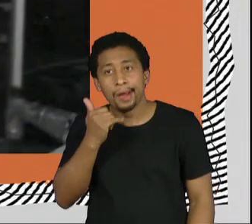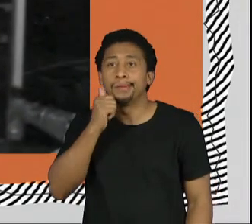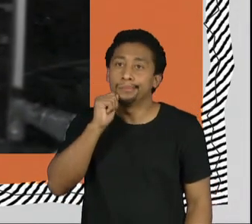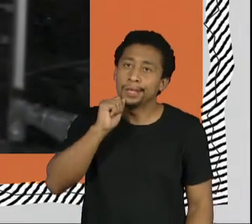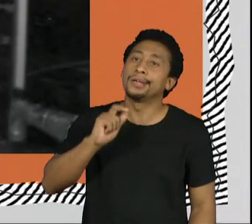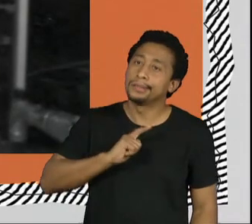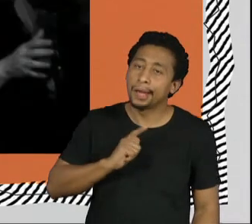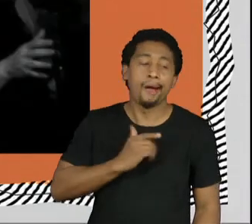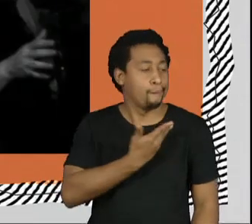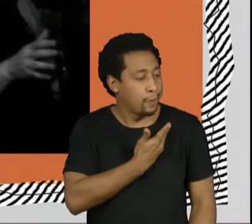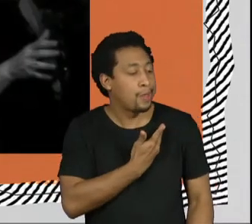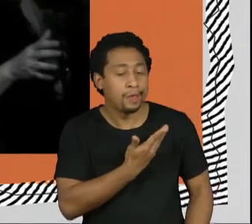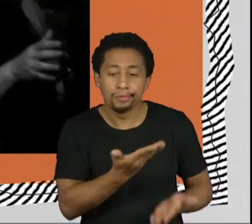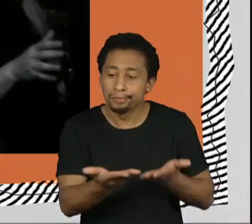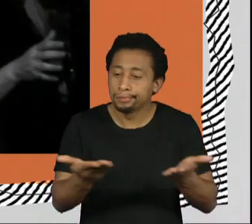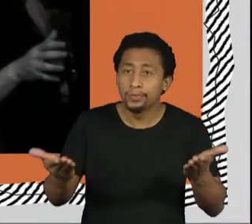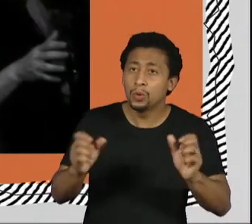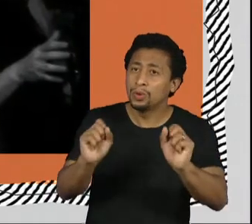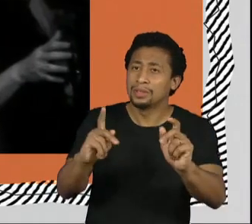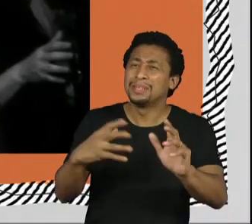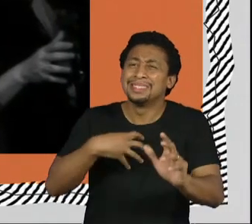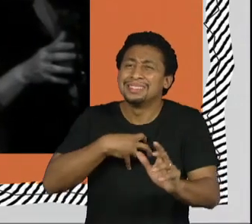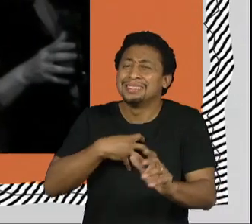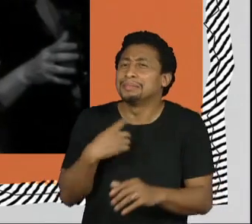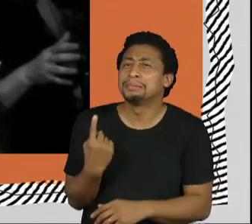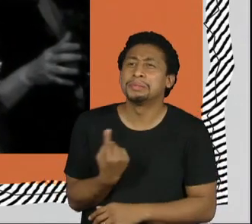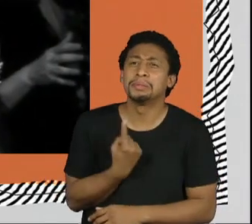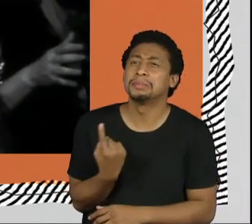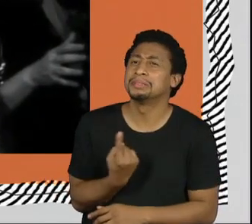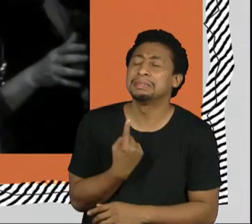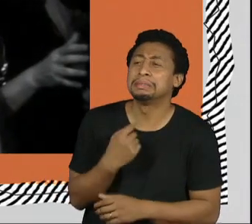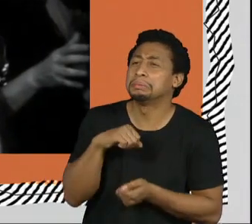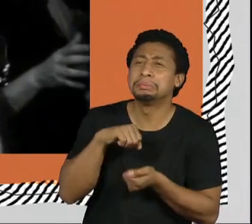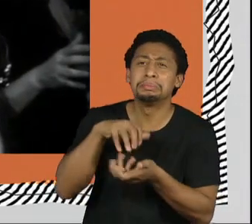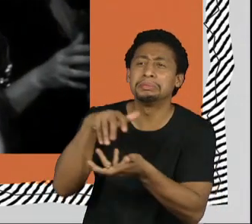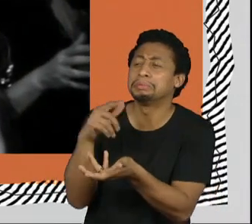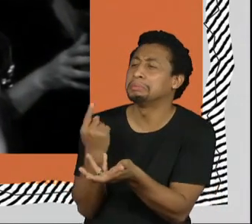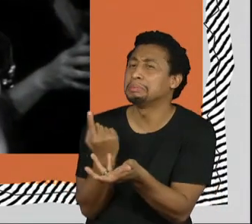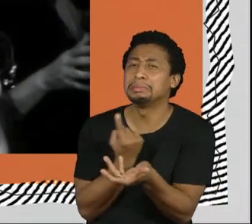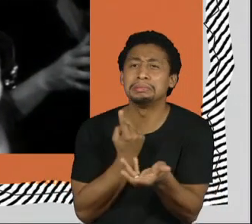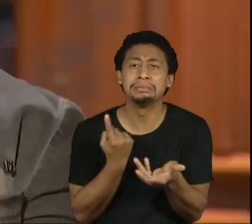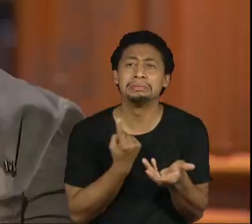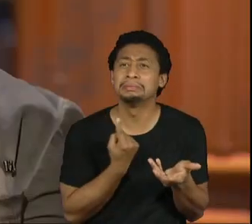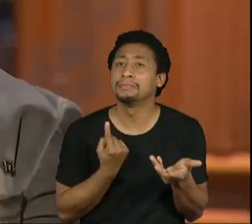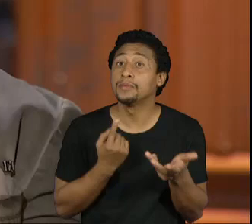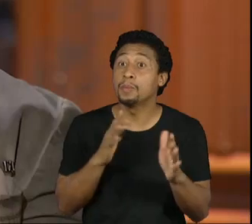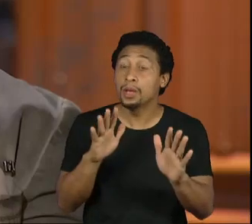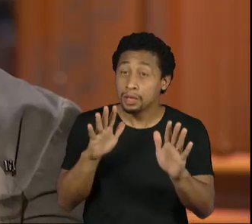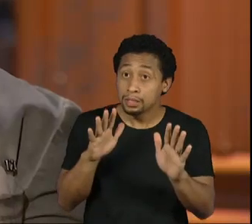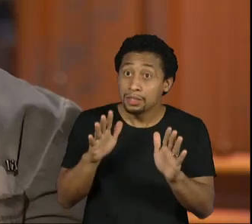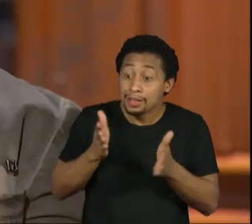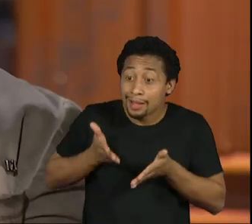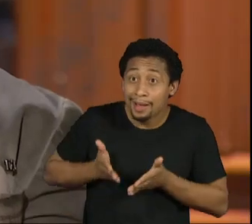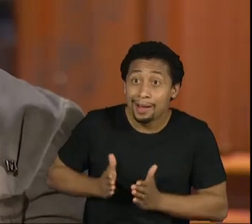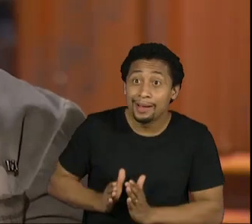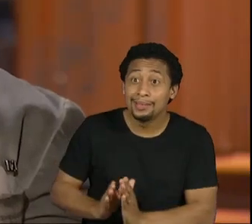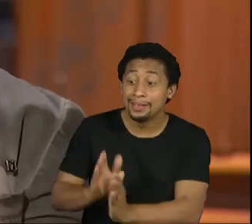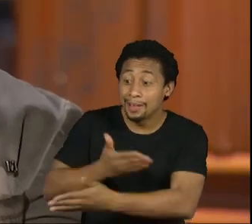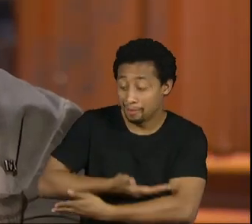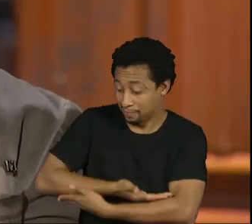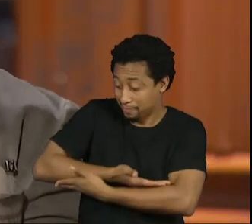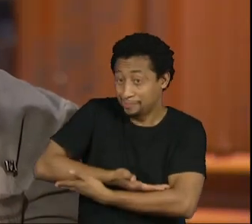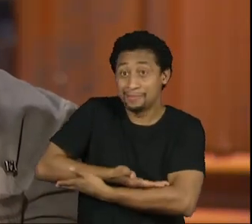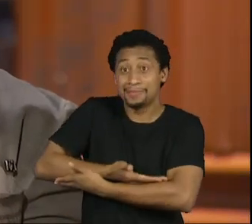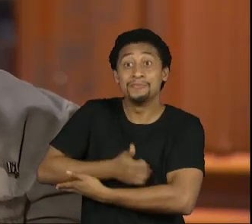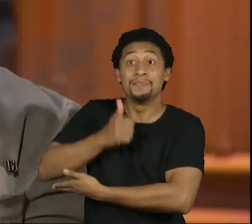e sempre e quando a barba minha filha nasceu eu comecei a prestar muita atenção que existia alguém